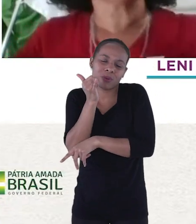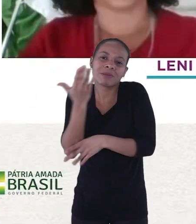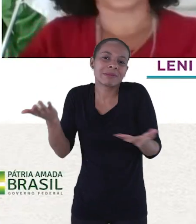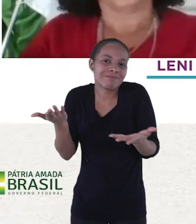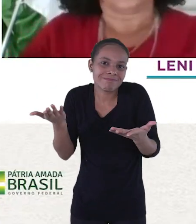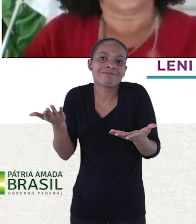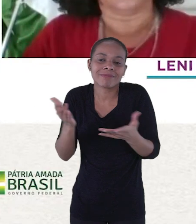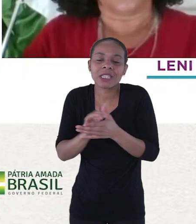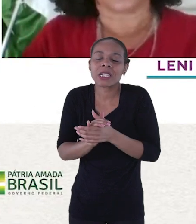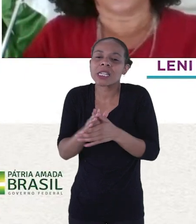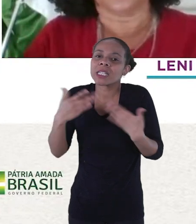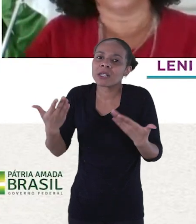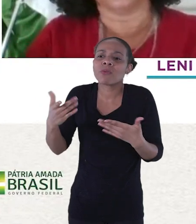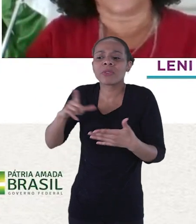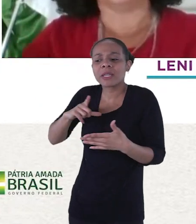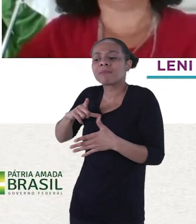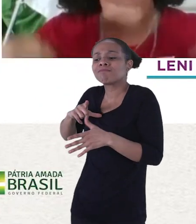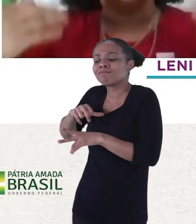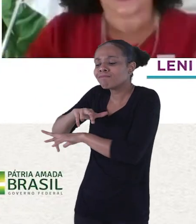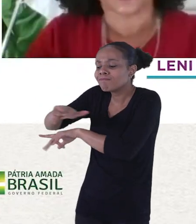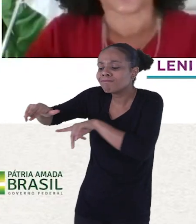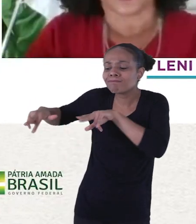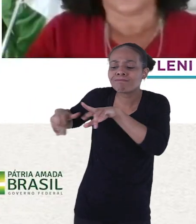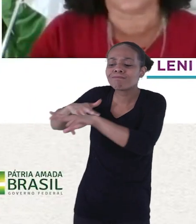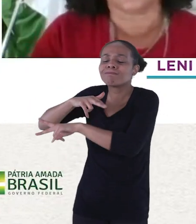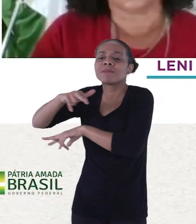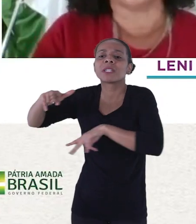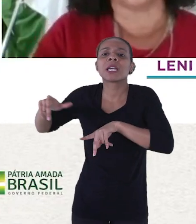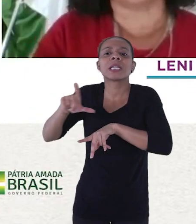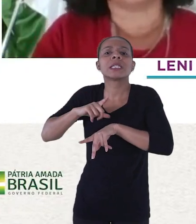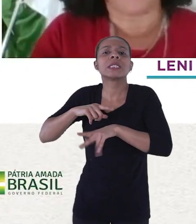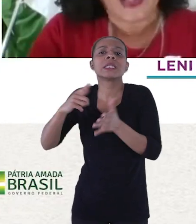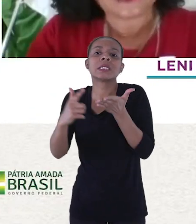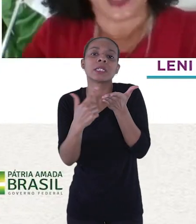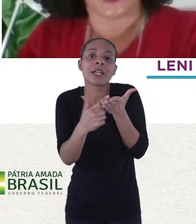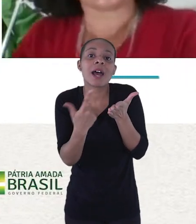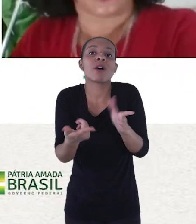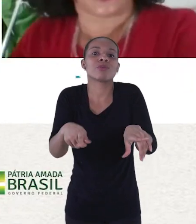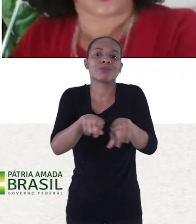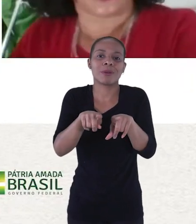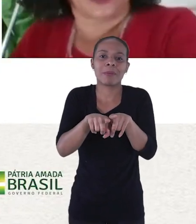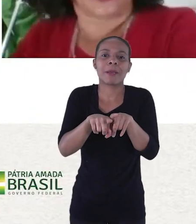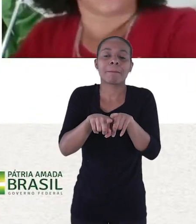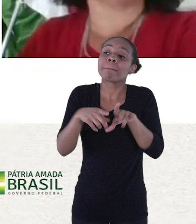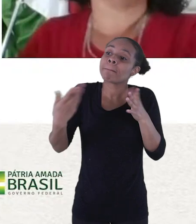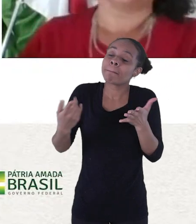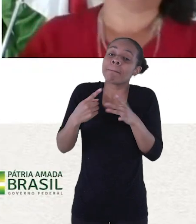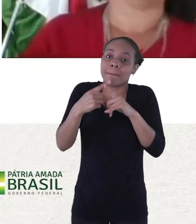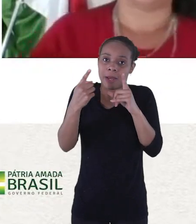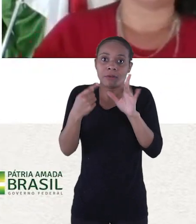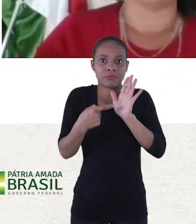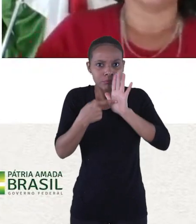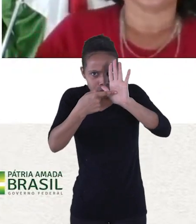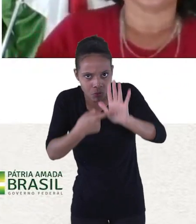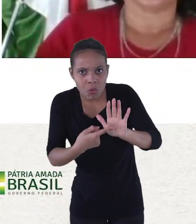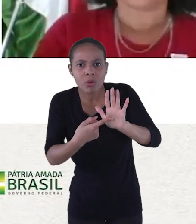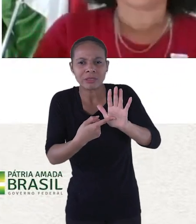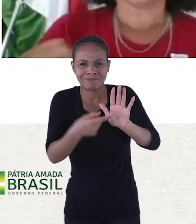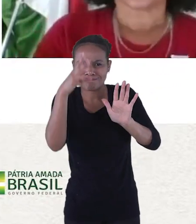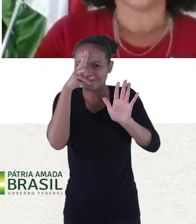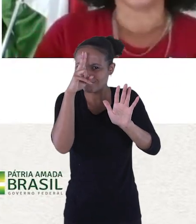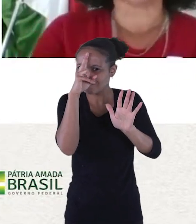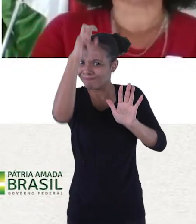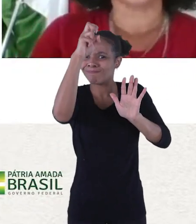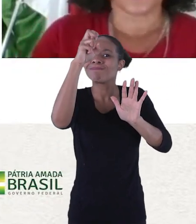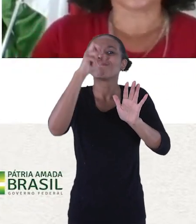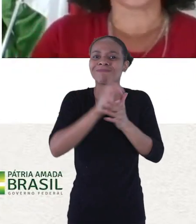tão teóricos e não tão literários, passa a ser muito forte.